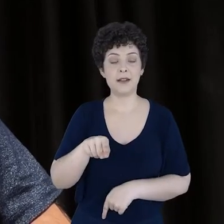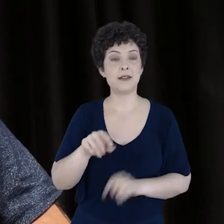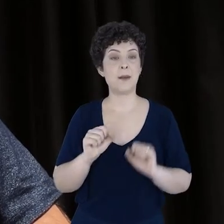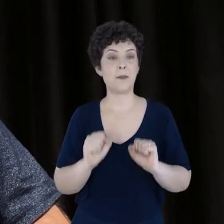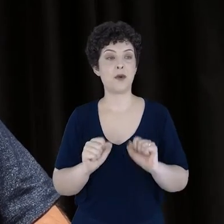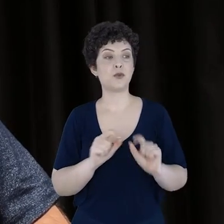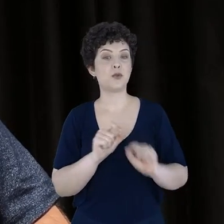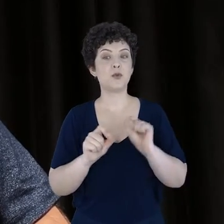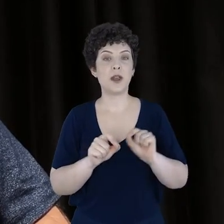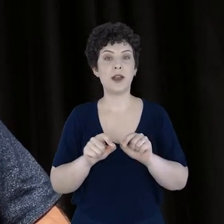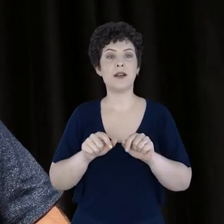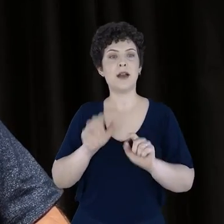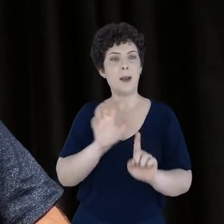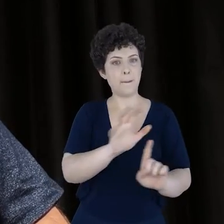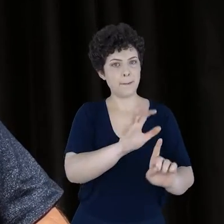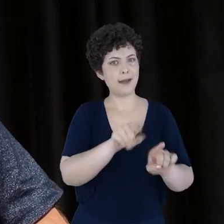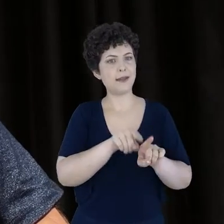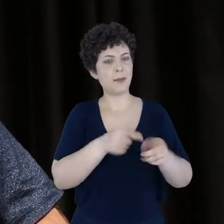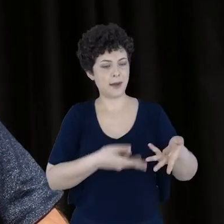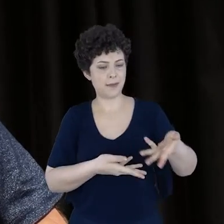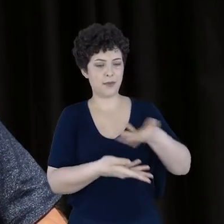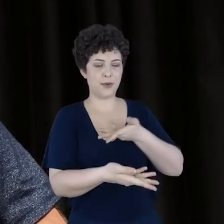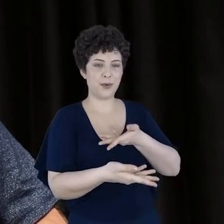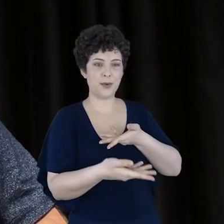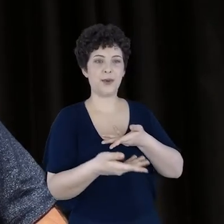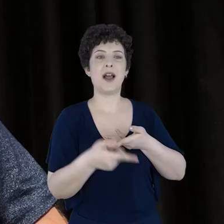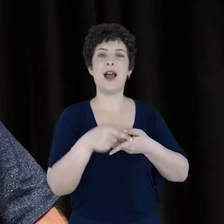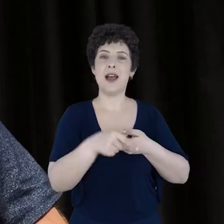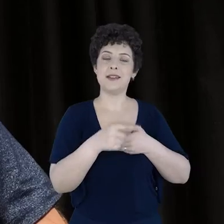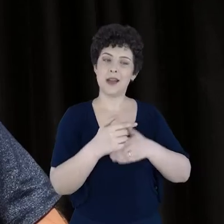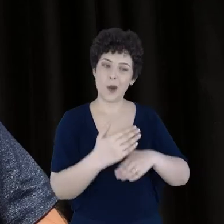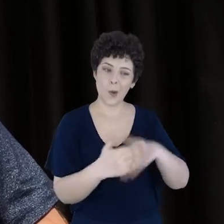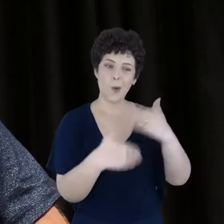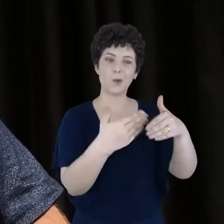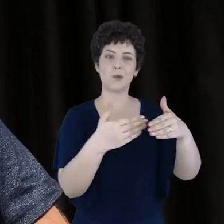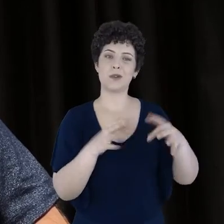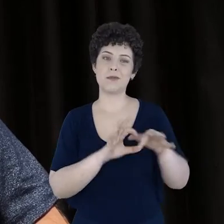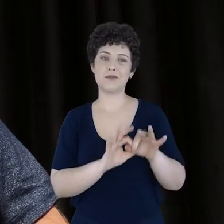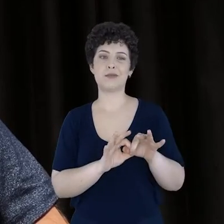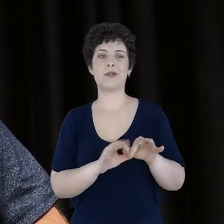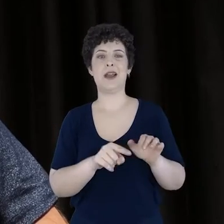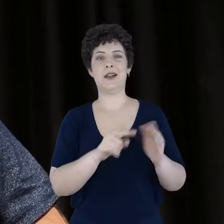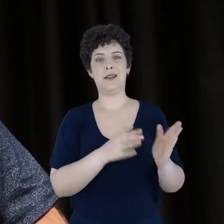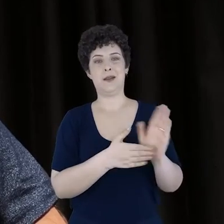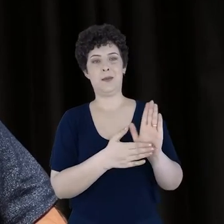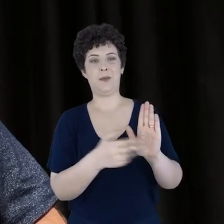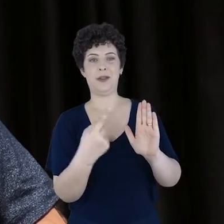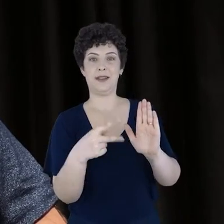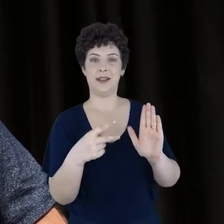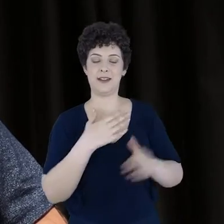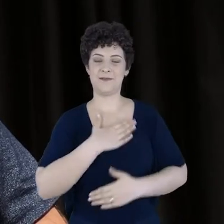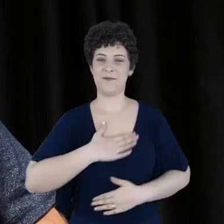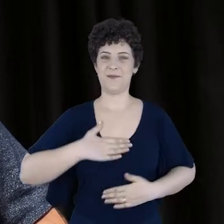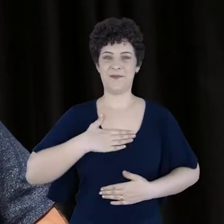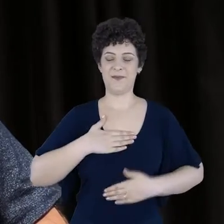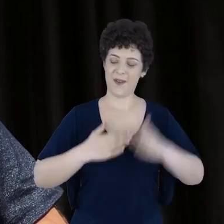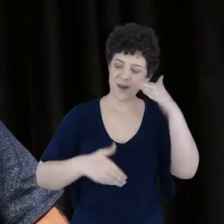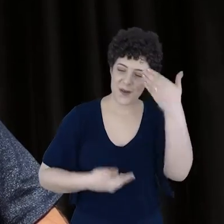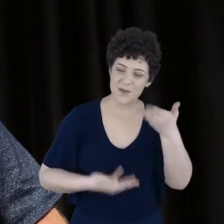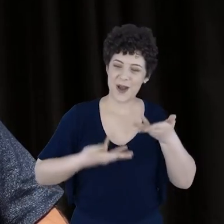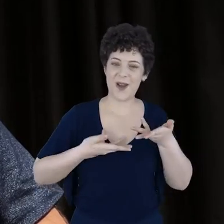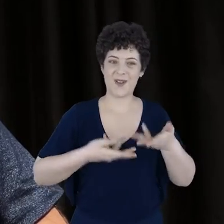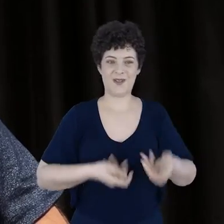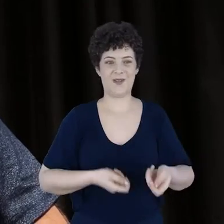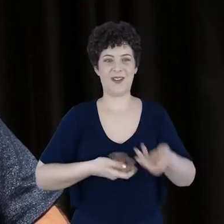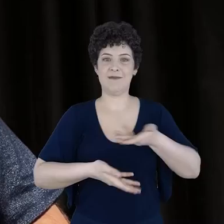possam ser impactados também, né, por essa construção e pelo que eles estão apresentando. É sempre um prazer,